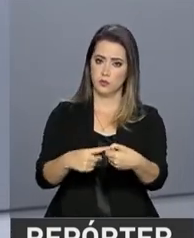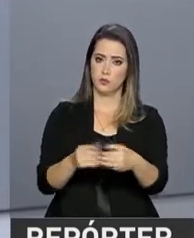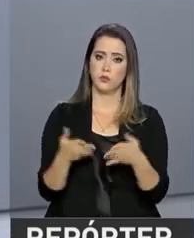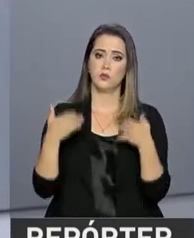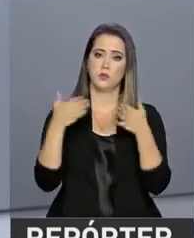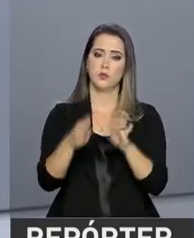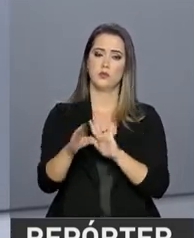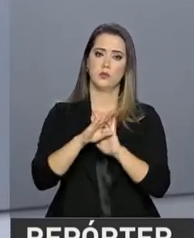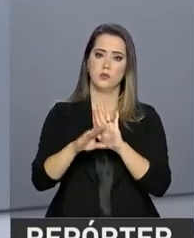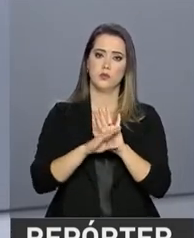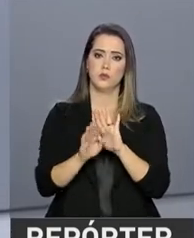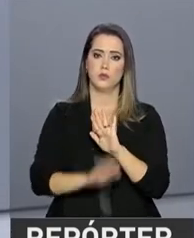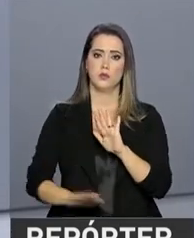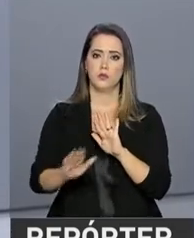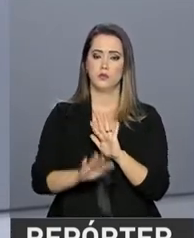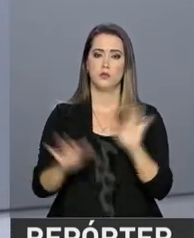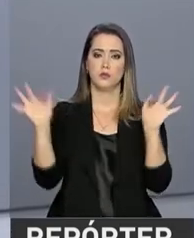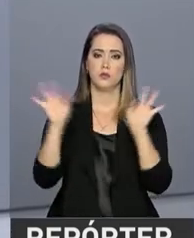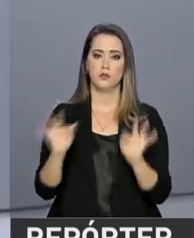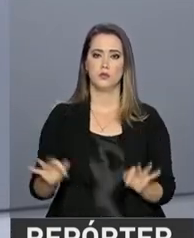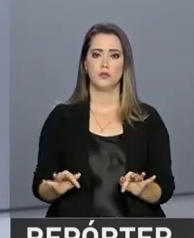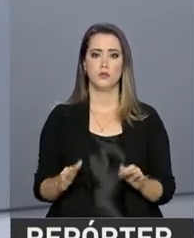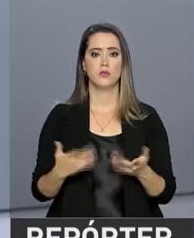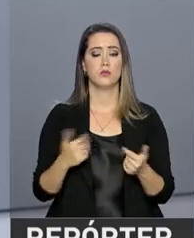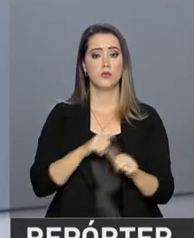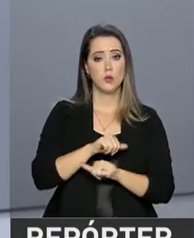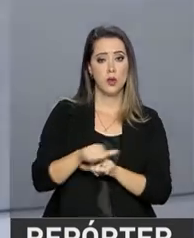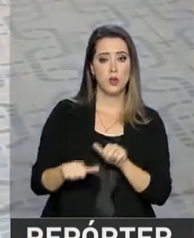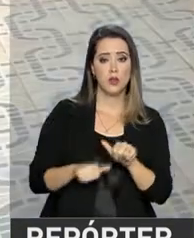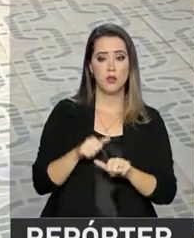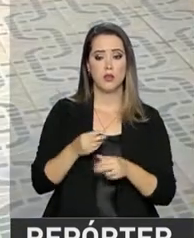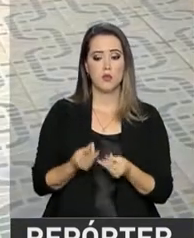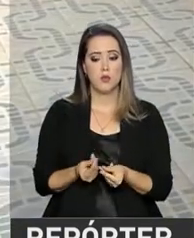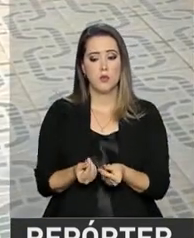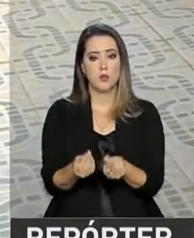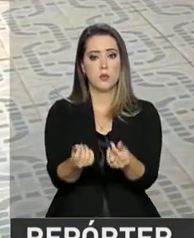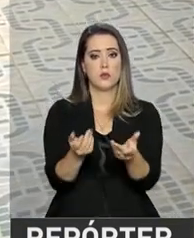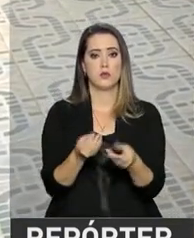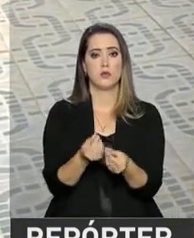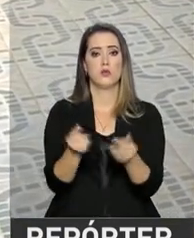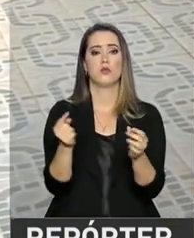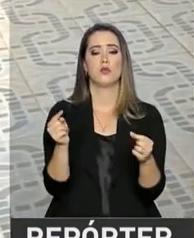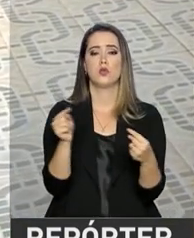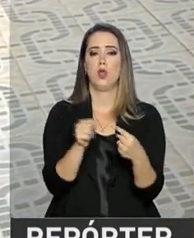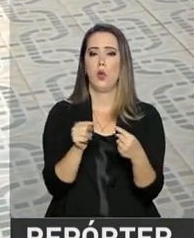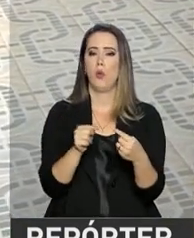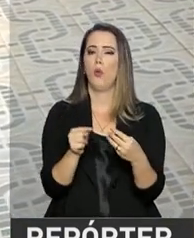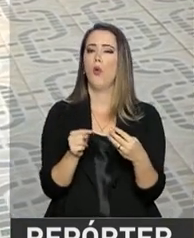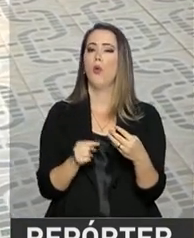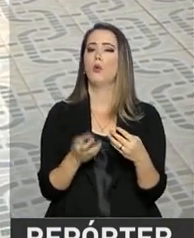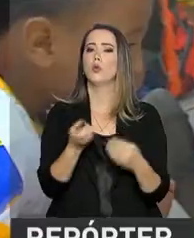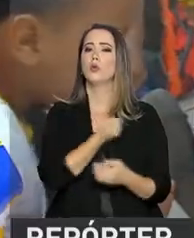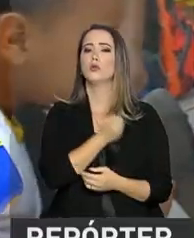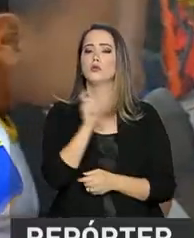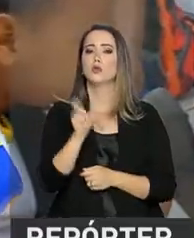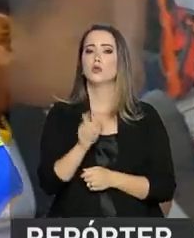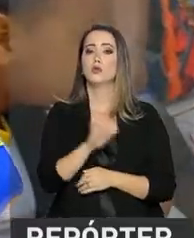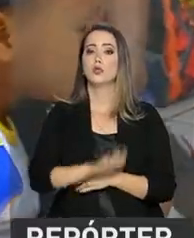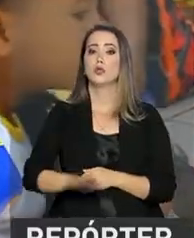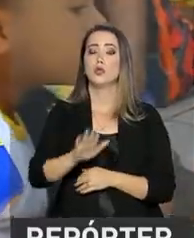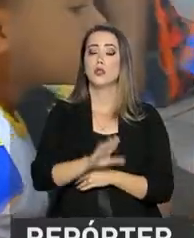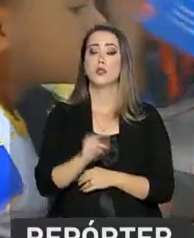participantes do programa criança feliz a transferência é feita de acordo com a quantidade de crianças e gestantes